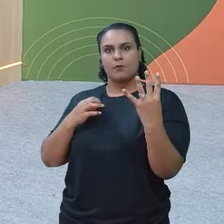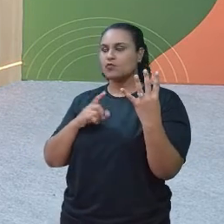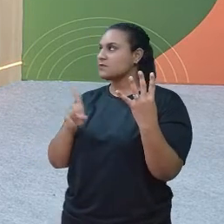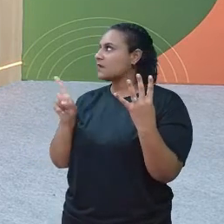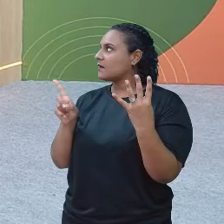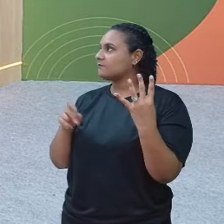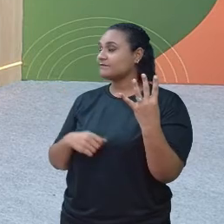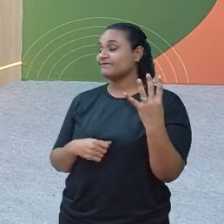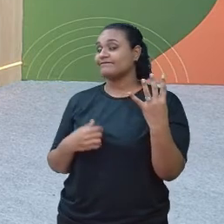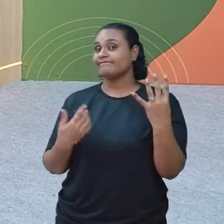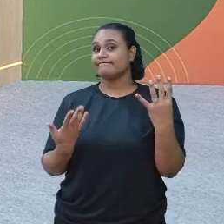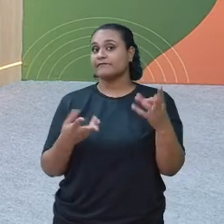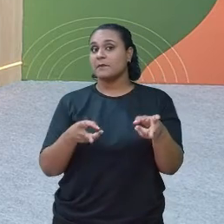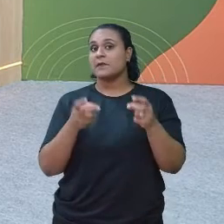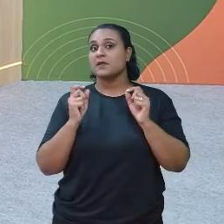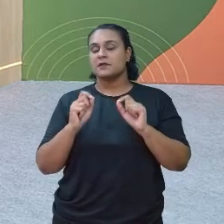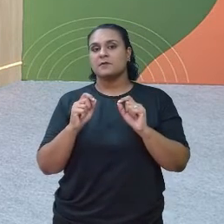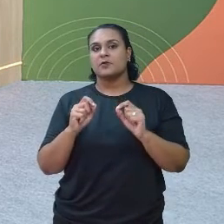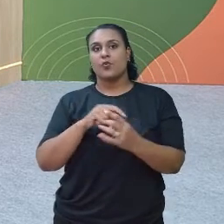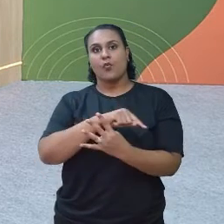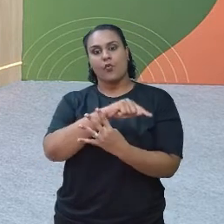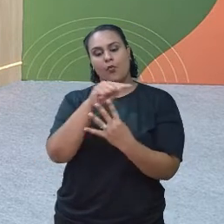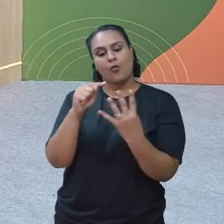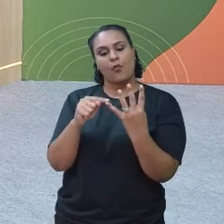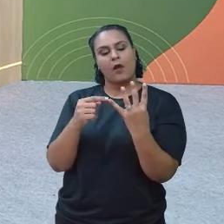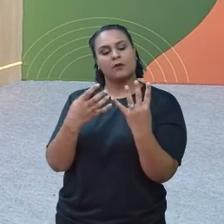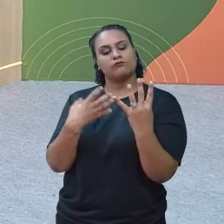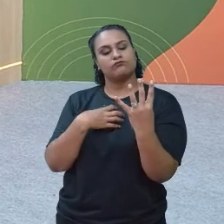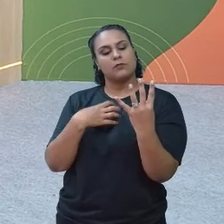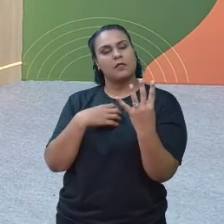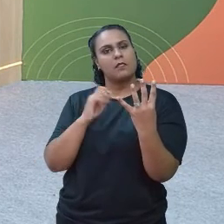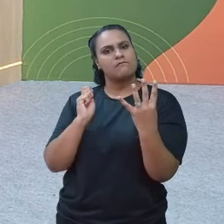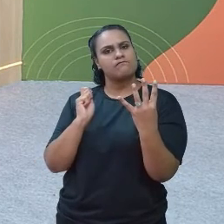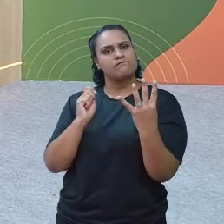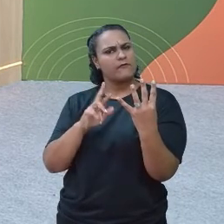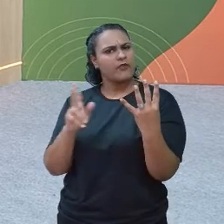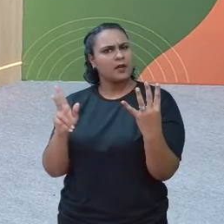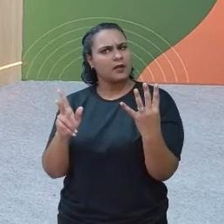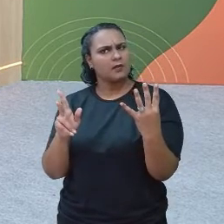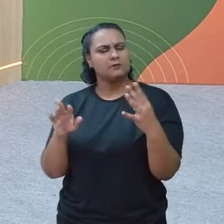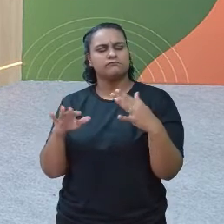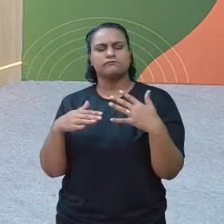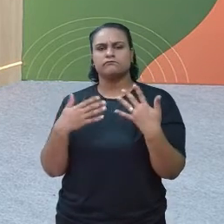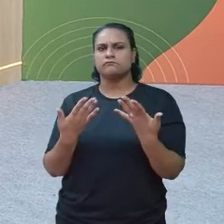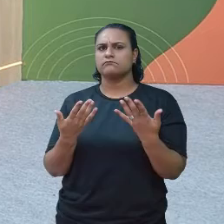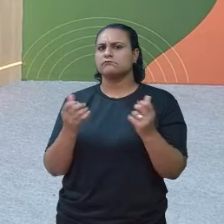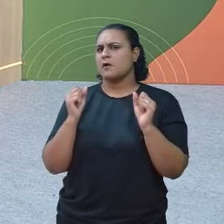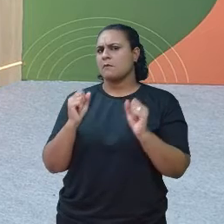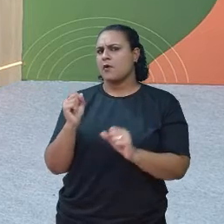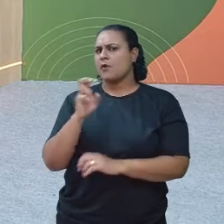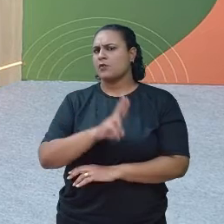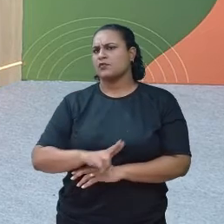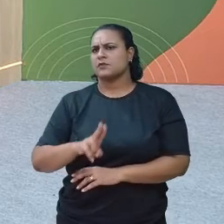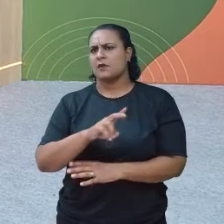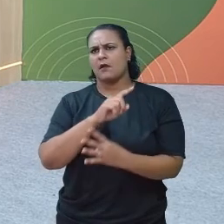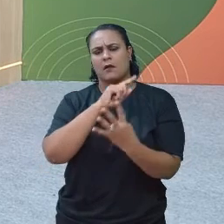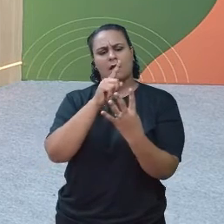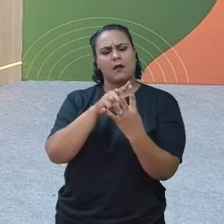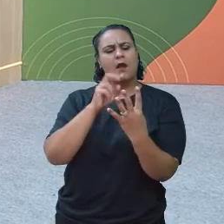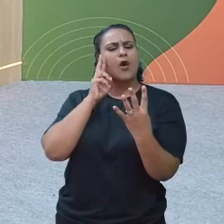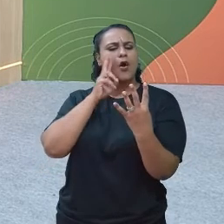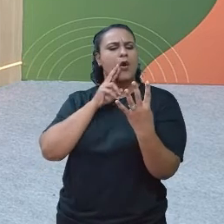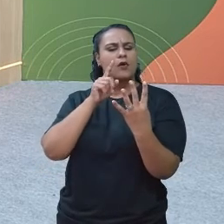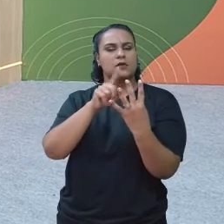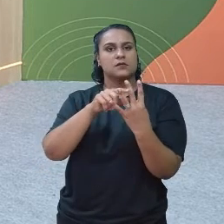aí. Então a gente percebeu que são 4 maneiras diferentes. Ou seja, ela simplesmente pode usar essa blusa rosa,